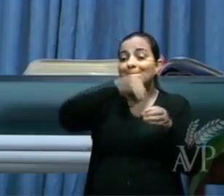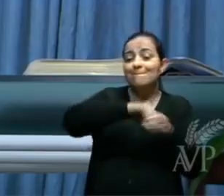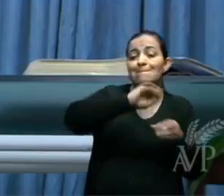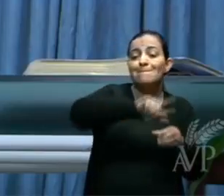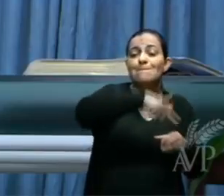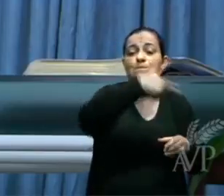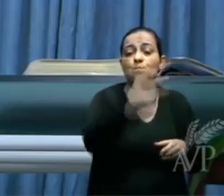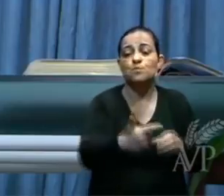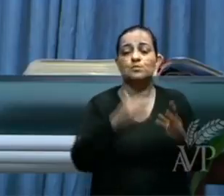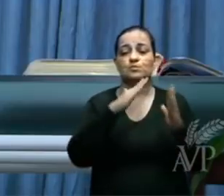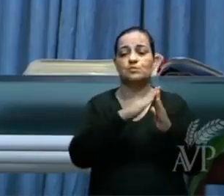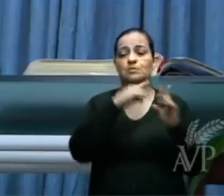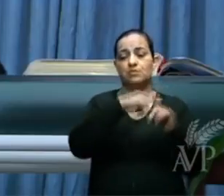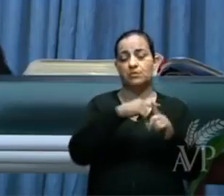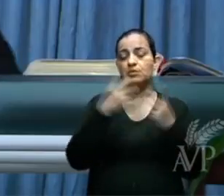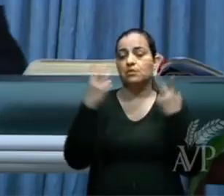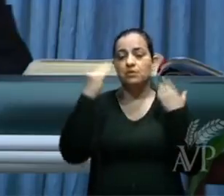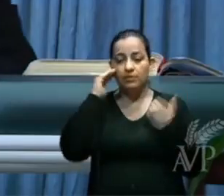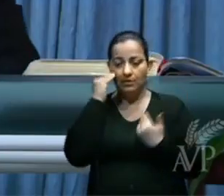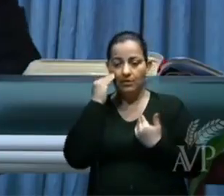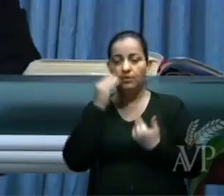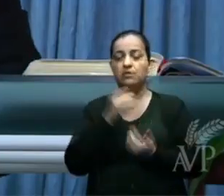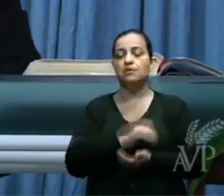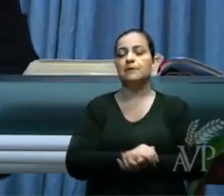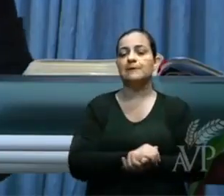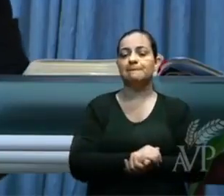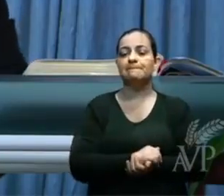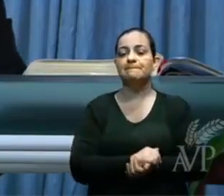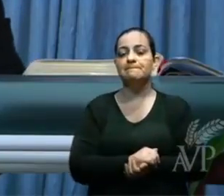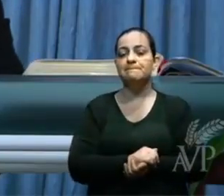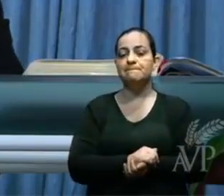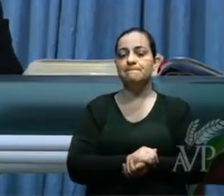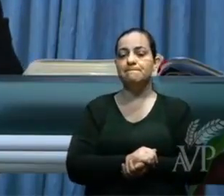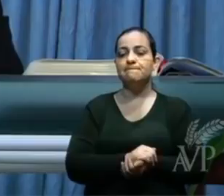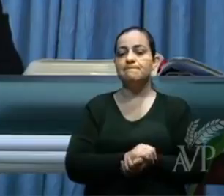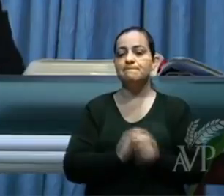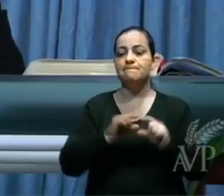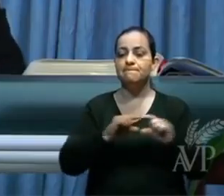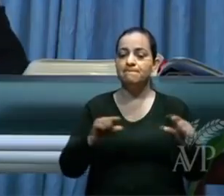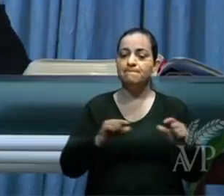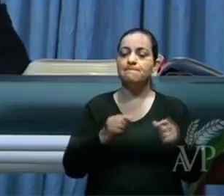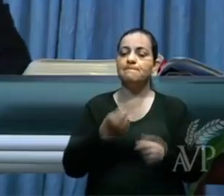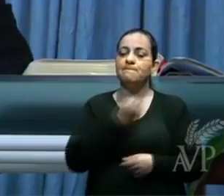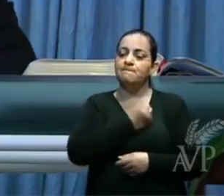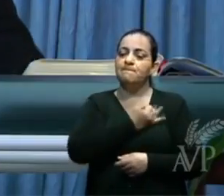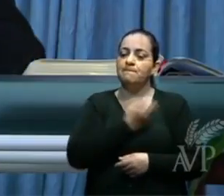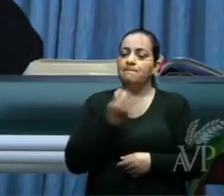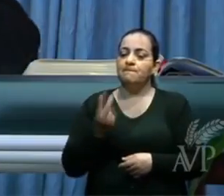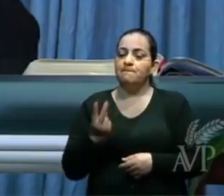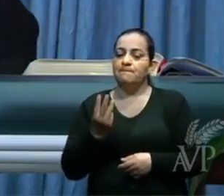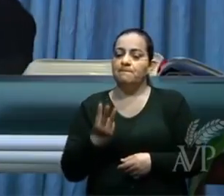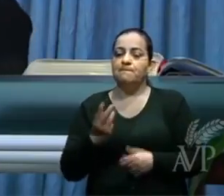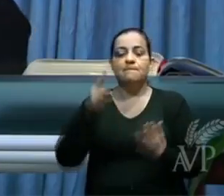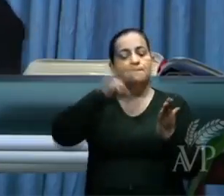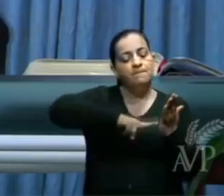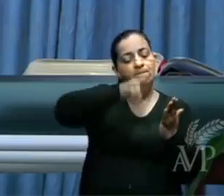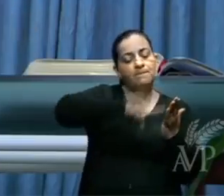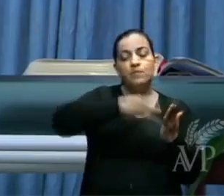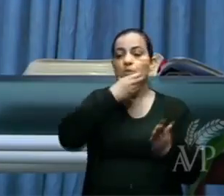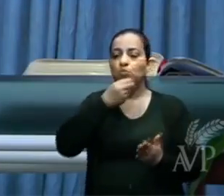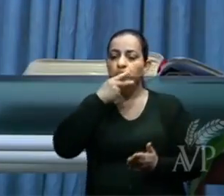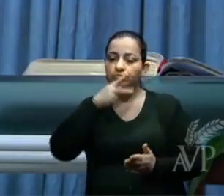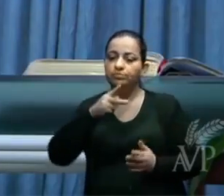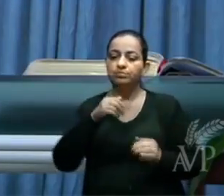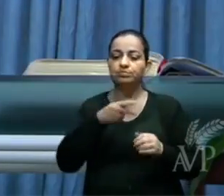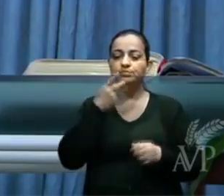outra igreja não é isso parágrafo 23 deixou em lei o que disse o profeta